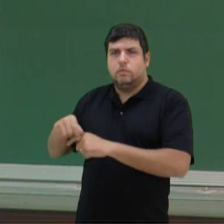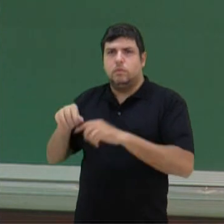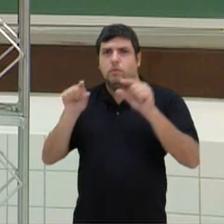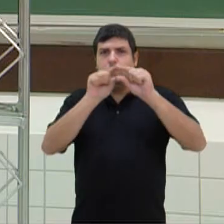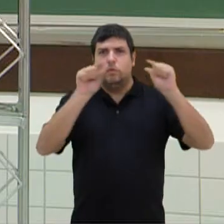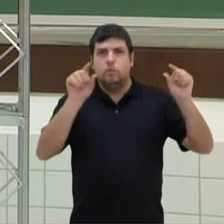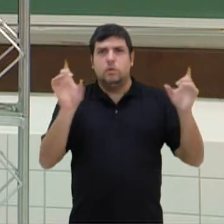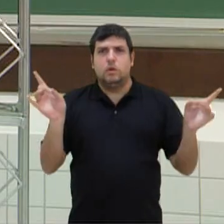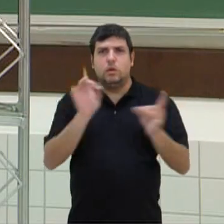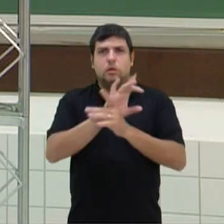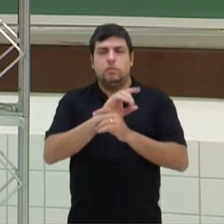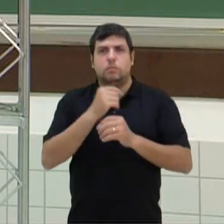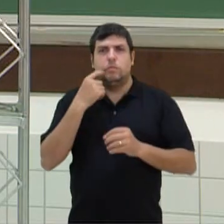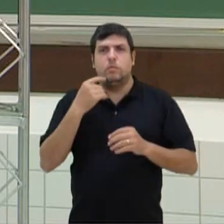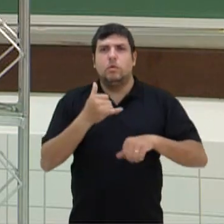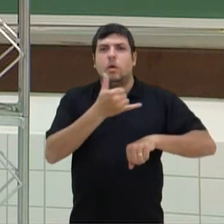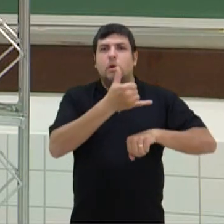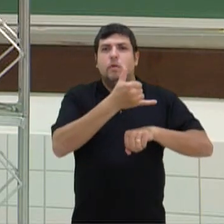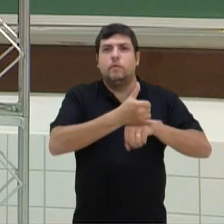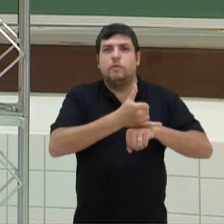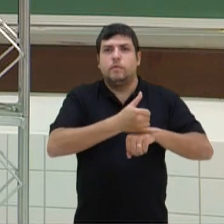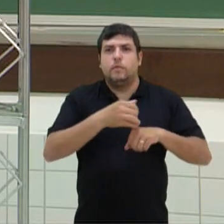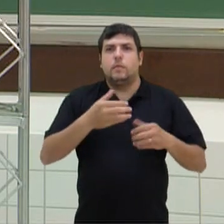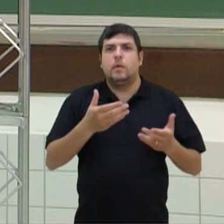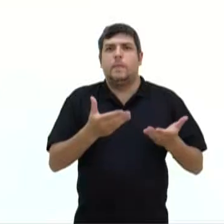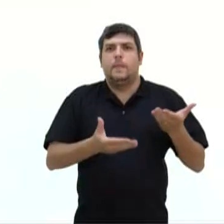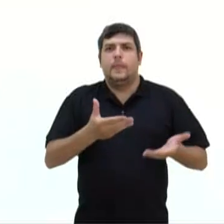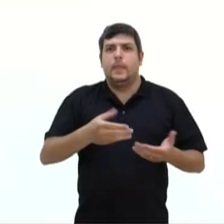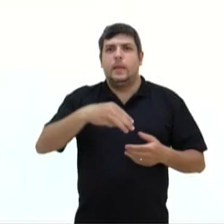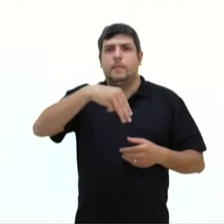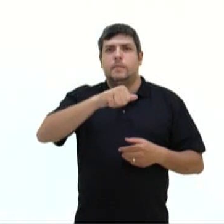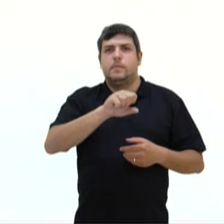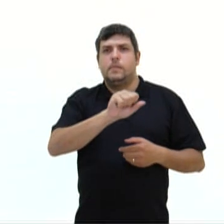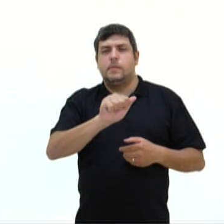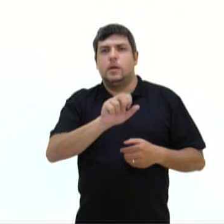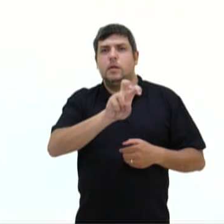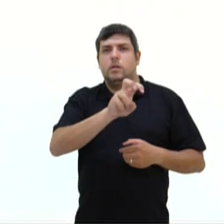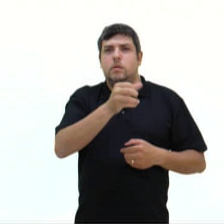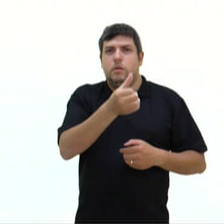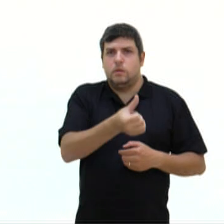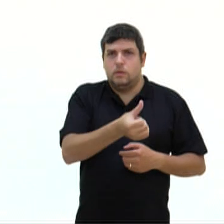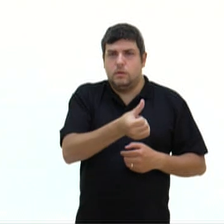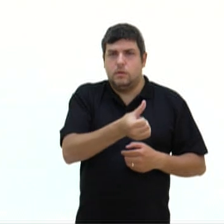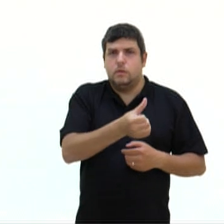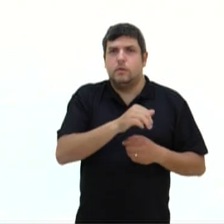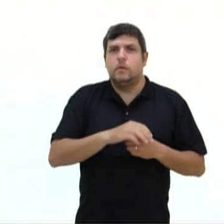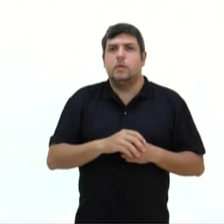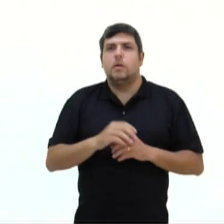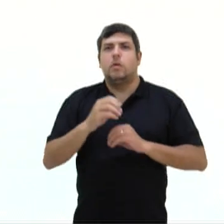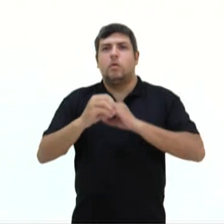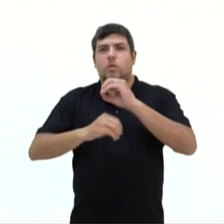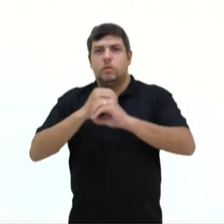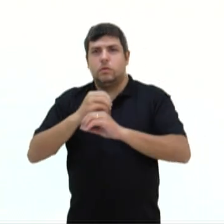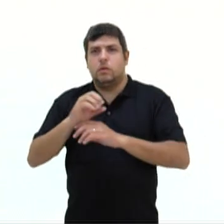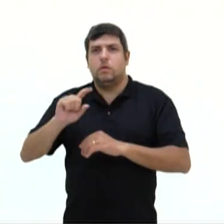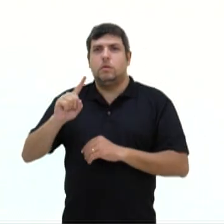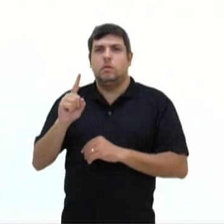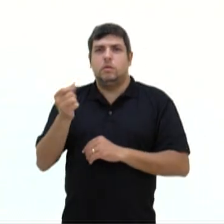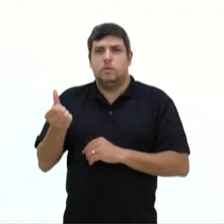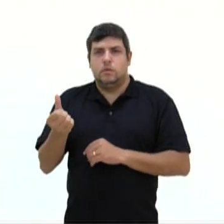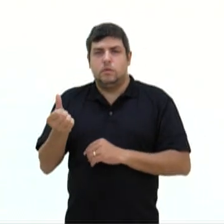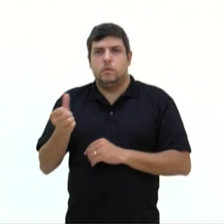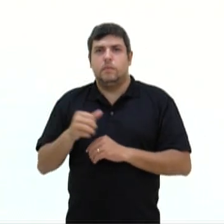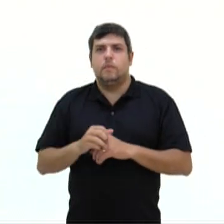tá? Então, o ferro, ele tem uma massa de 56 gramas por mol, o oxigênio, 16, tá? O